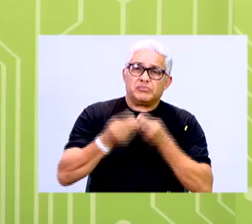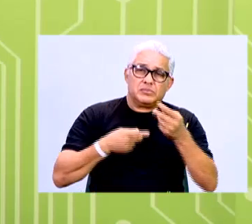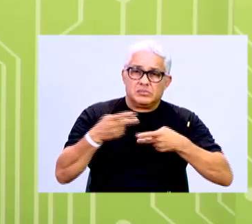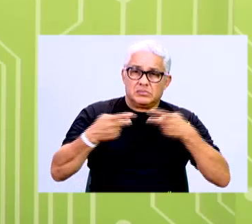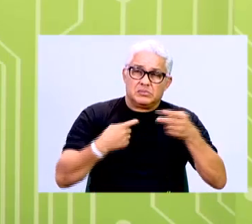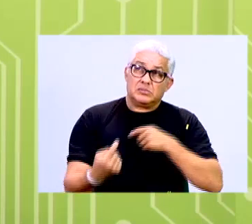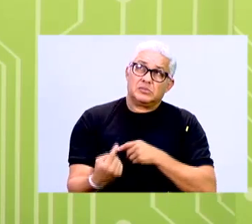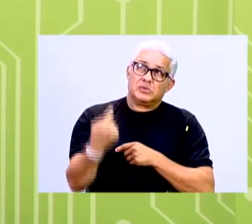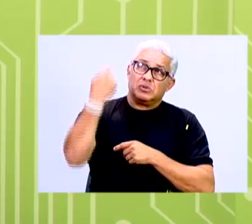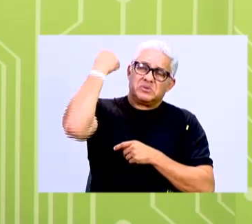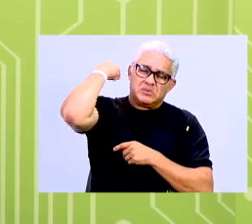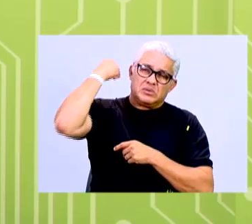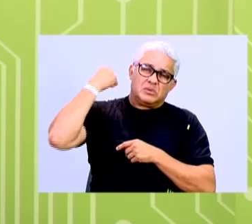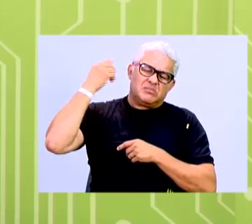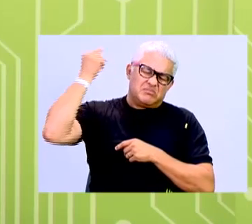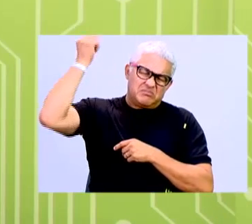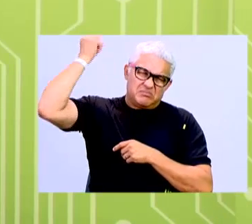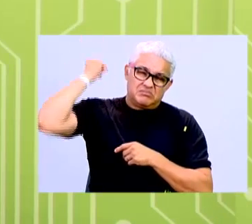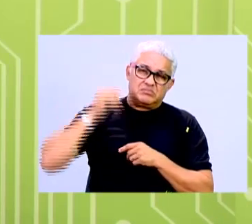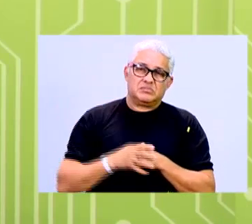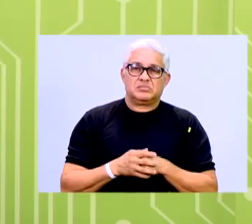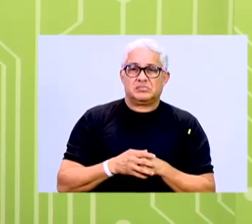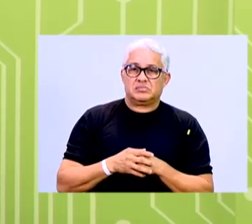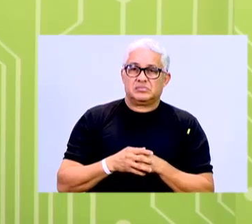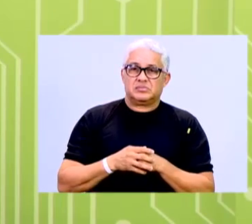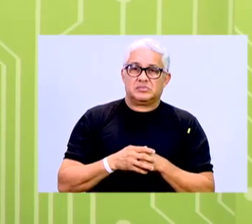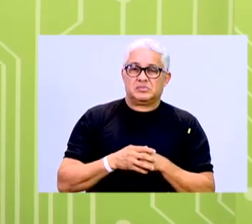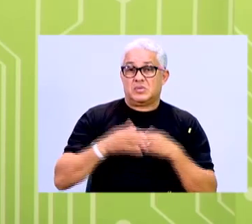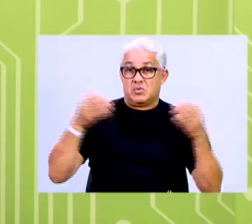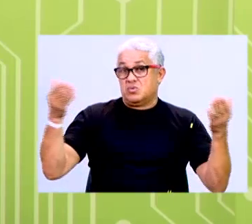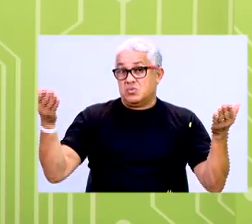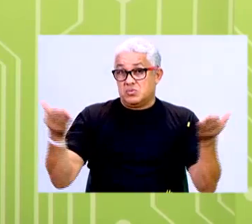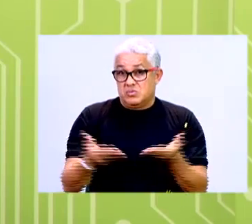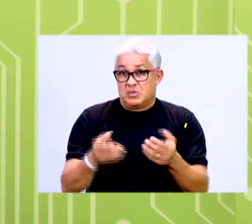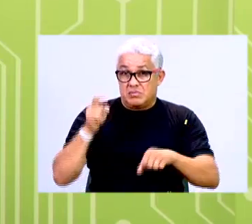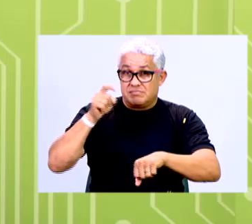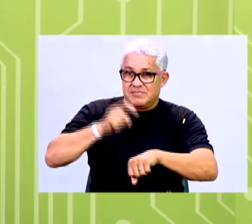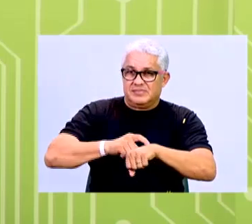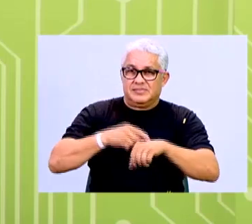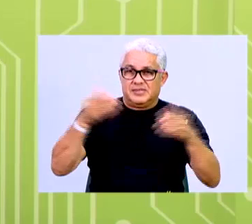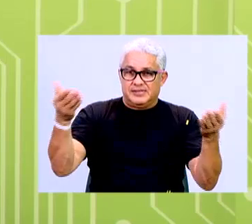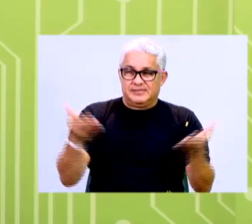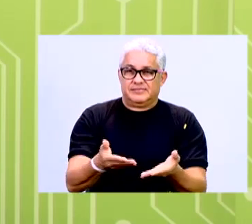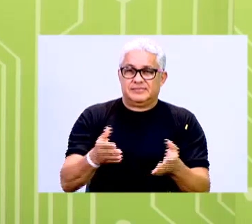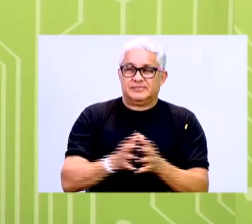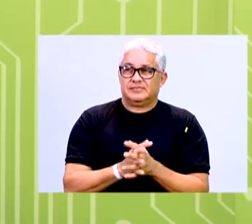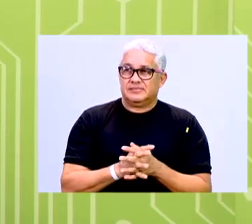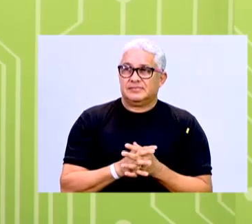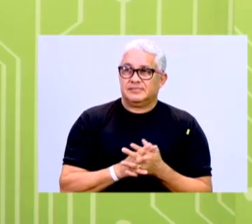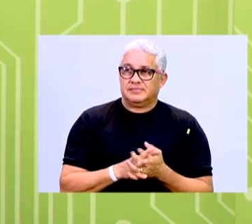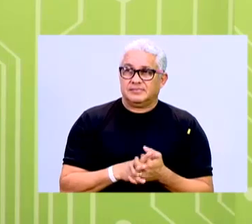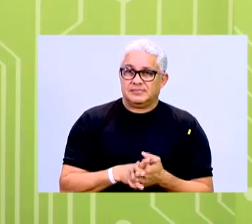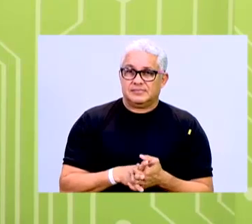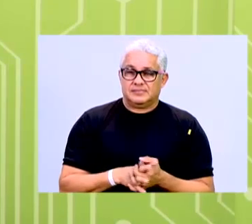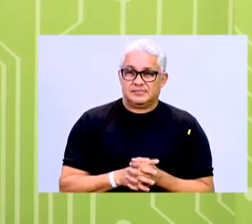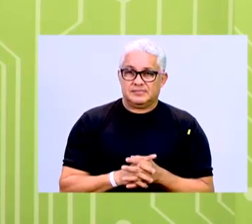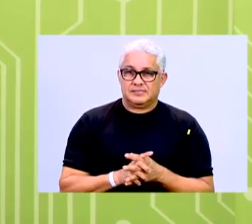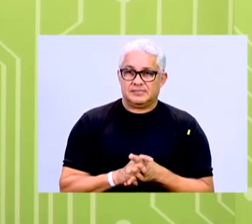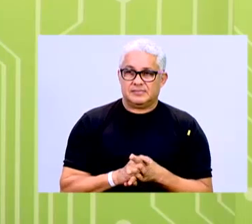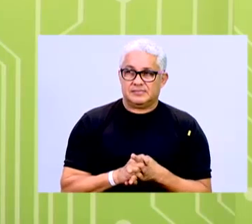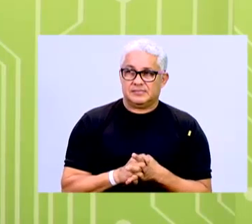software antigamente, e chegaremos no nosso momento atual, e aí,